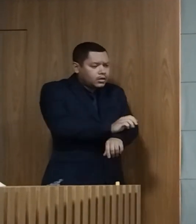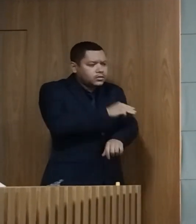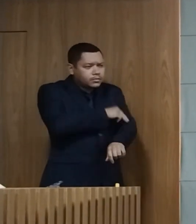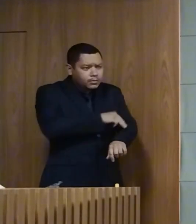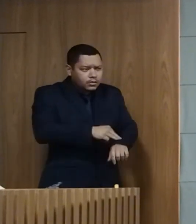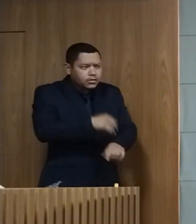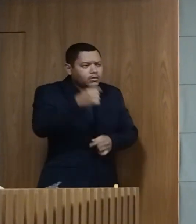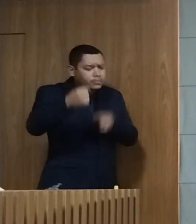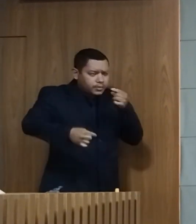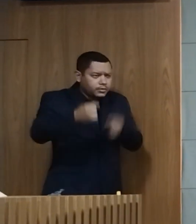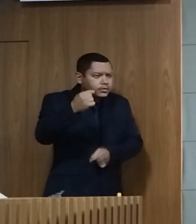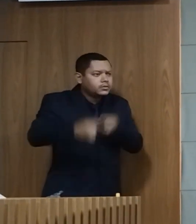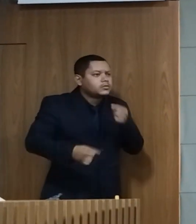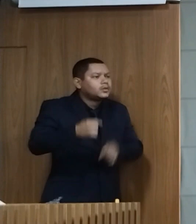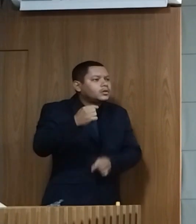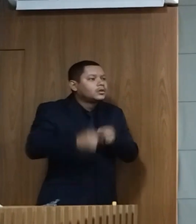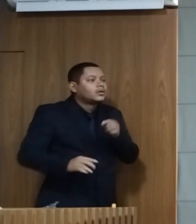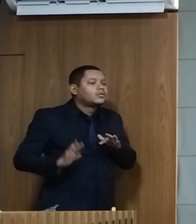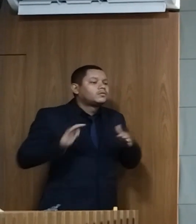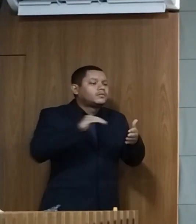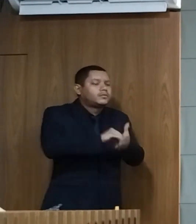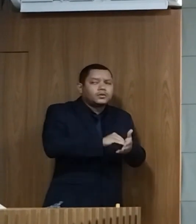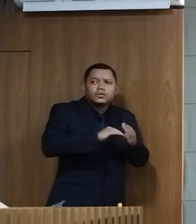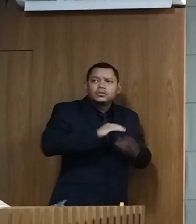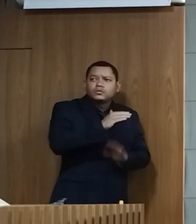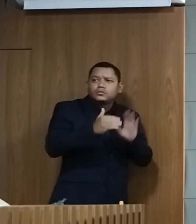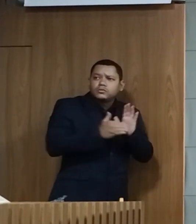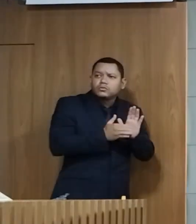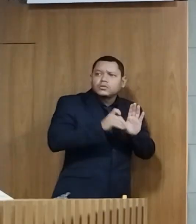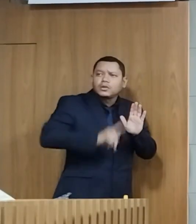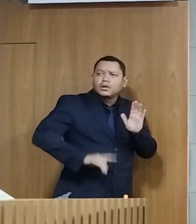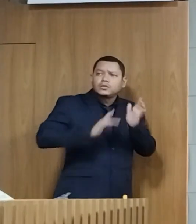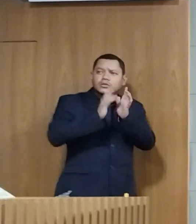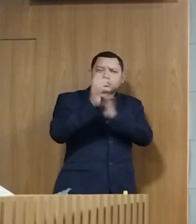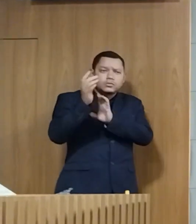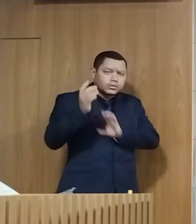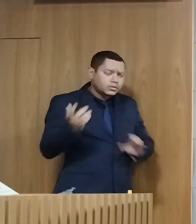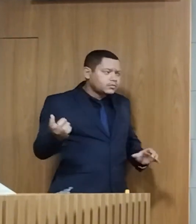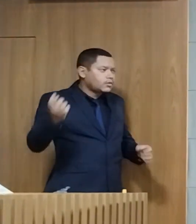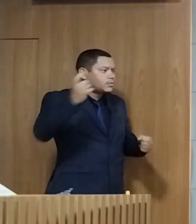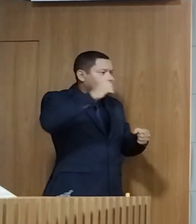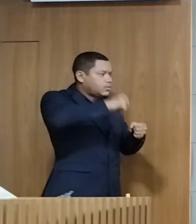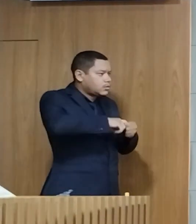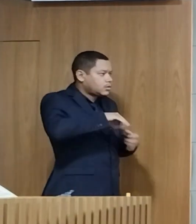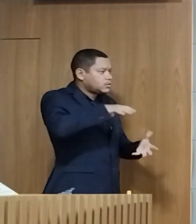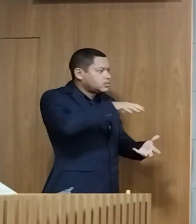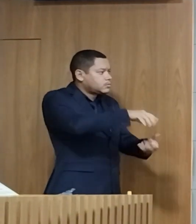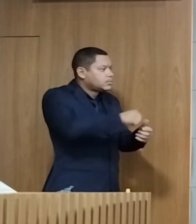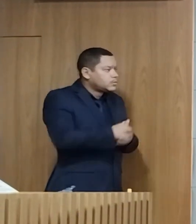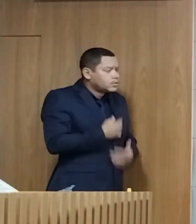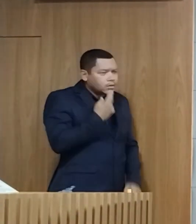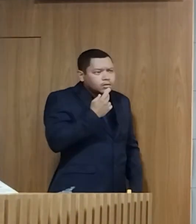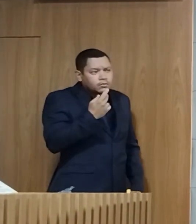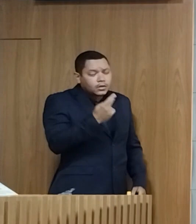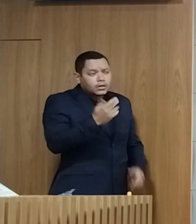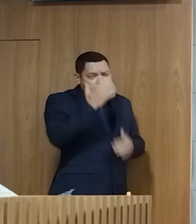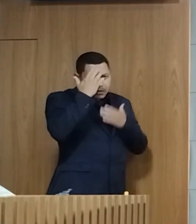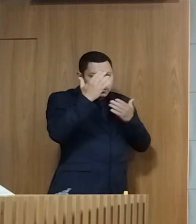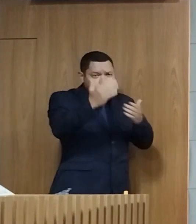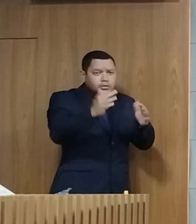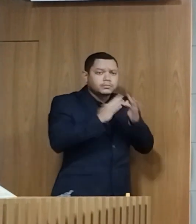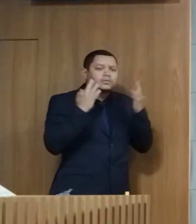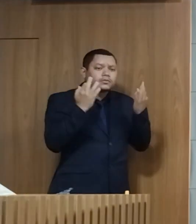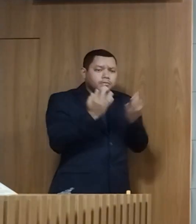para a política e para o fim de tudo, que é quando Jesus Cristo vai voltar. Quero agradecer a minha família, minha